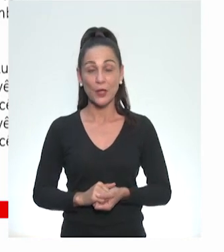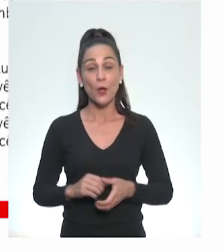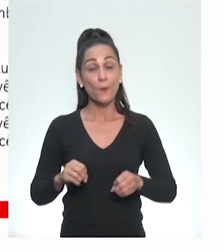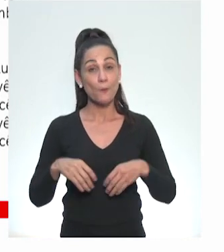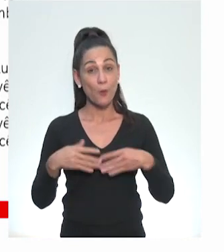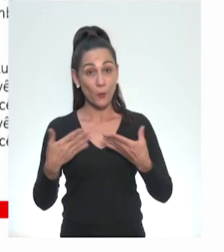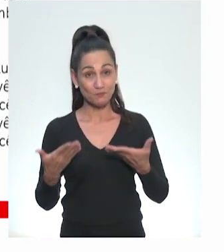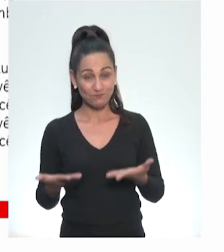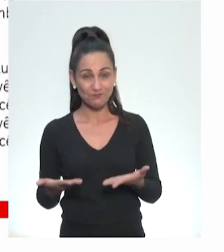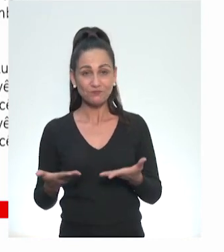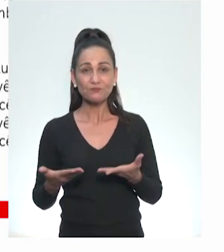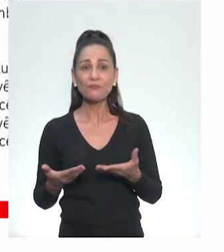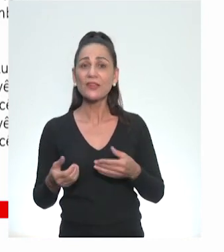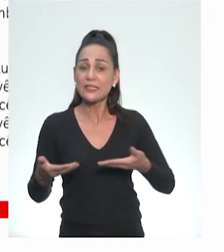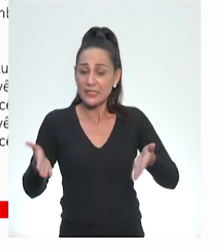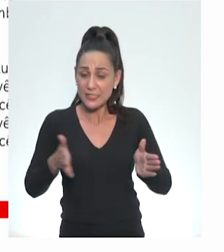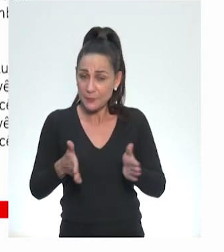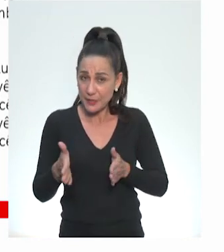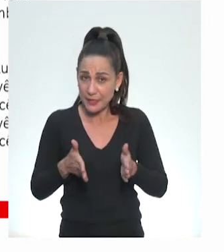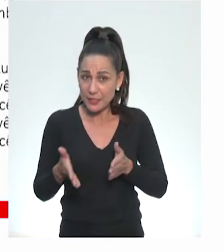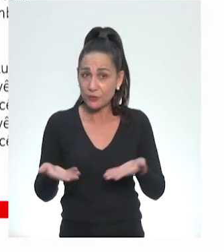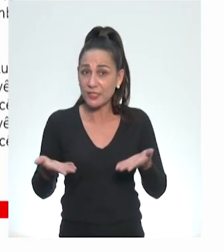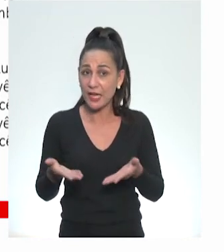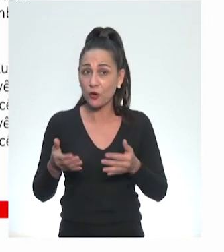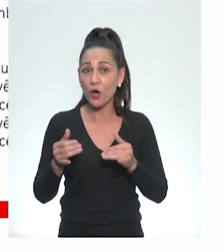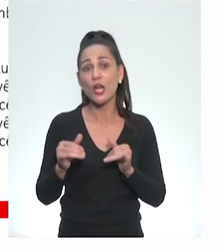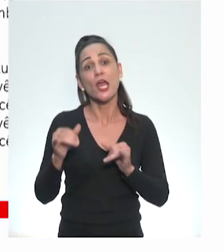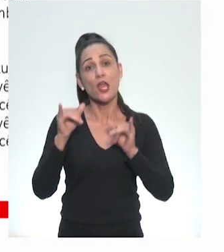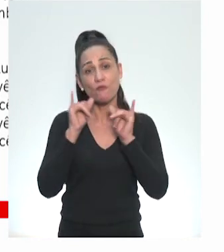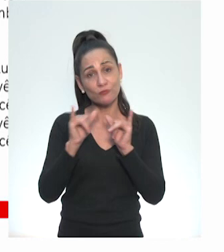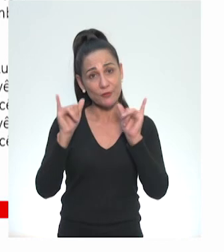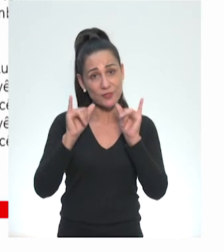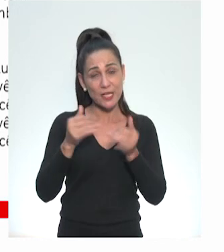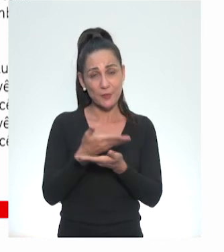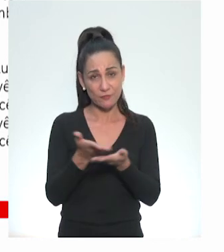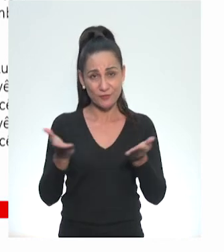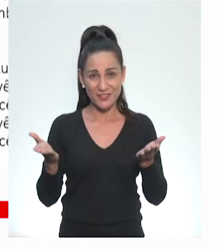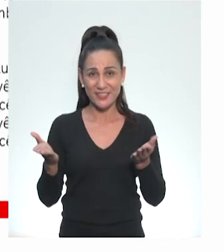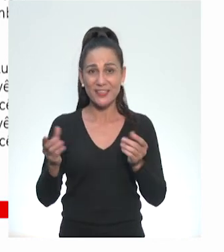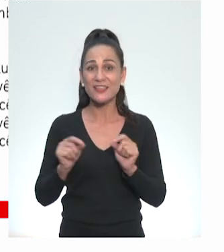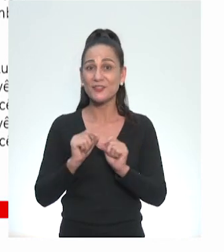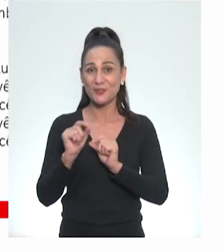Bom, então, nesse momento eu vou declamar aí para vocês, né? Então...